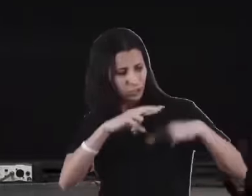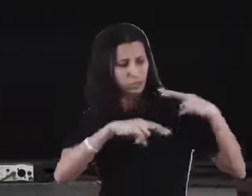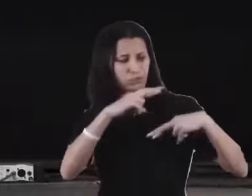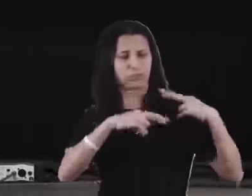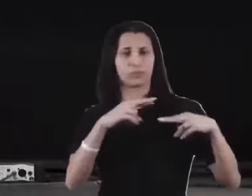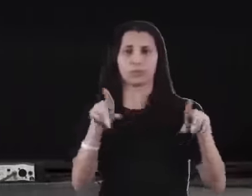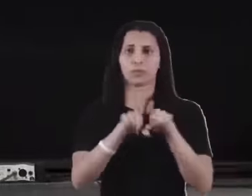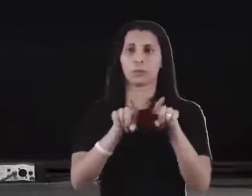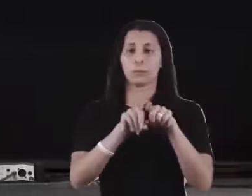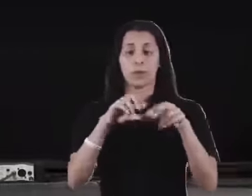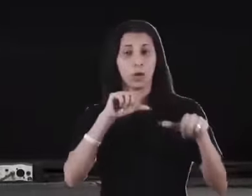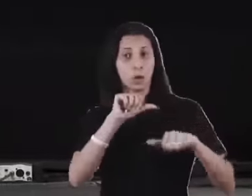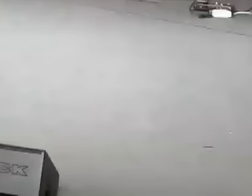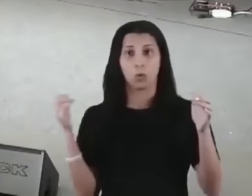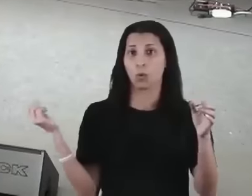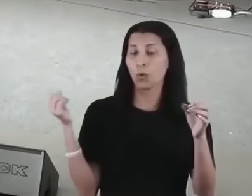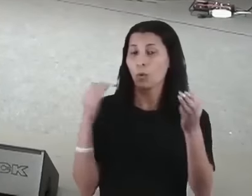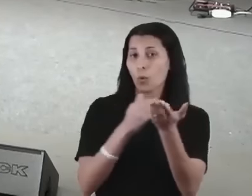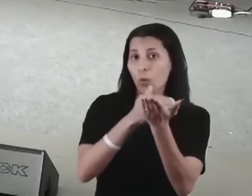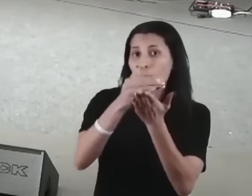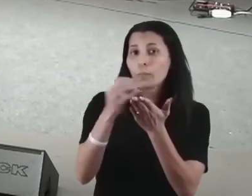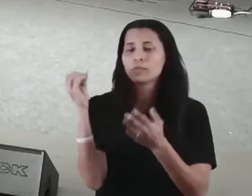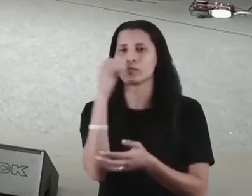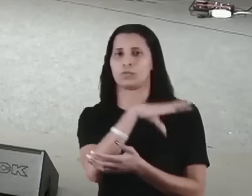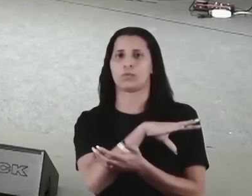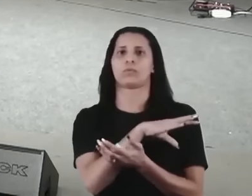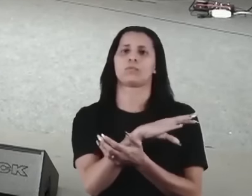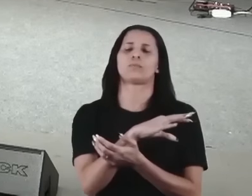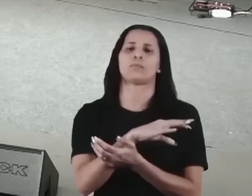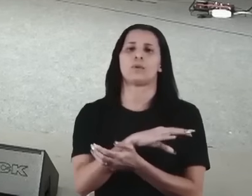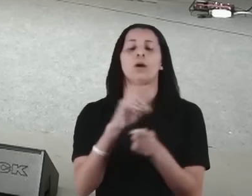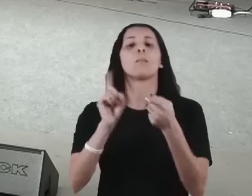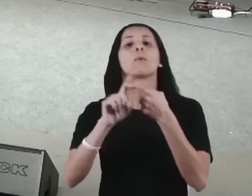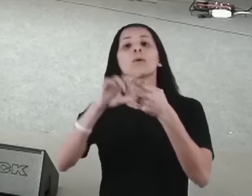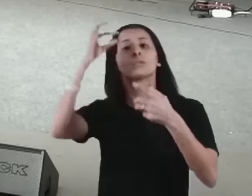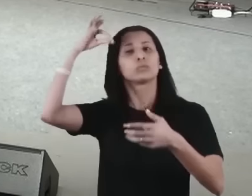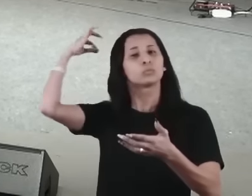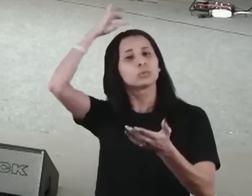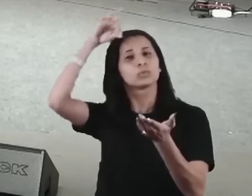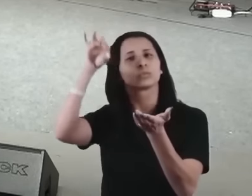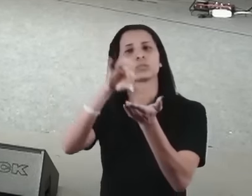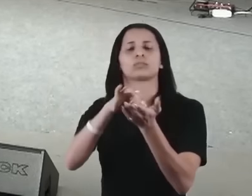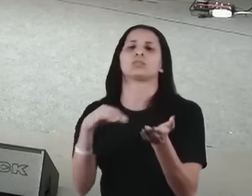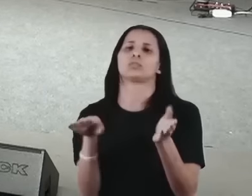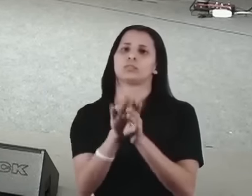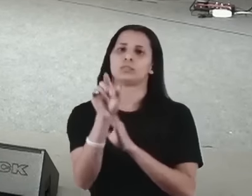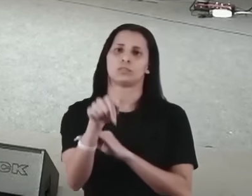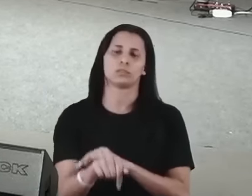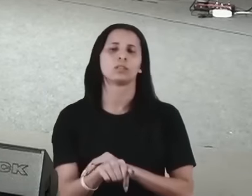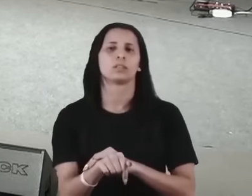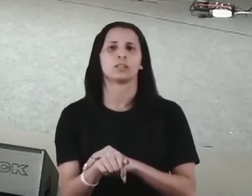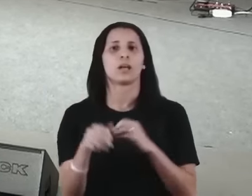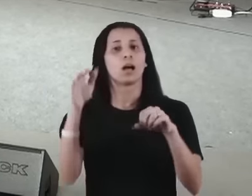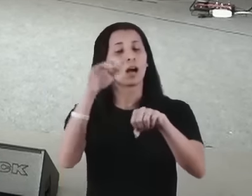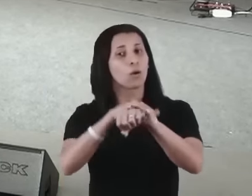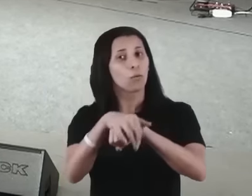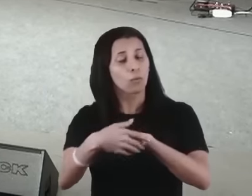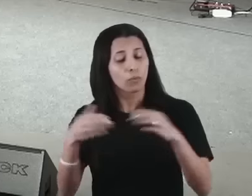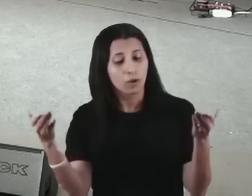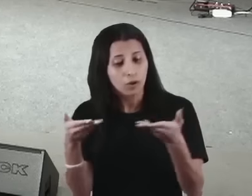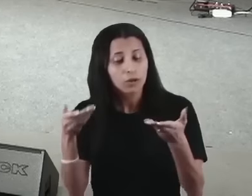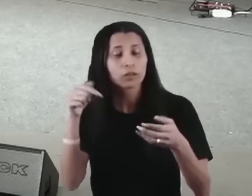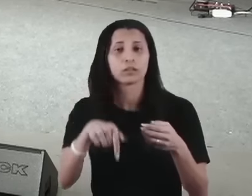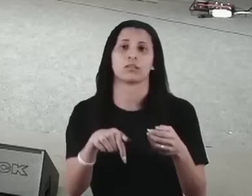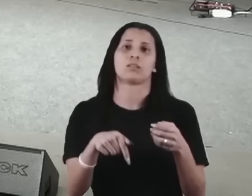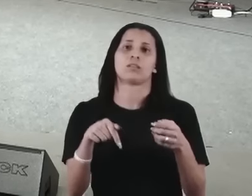Recomeço sabe porque o espírito santo está aqui sabe esse é um ambiente é um é de